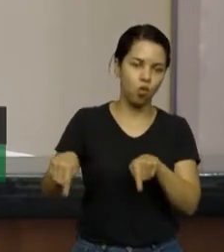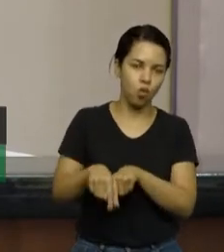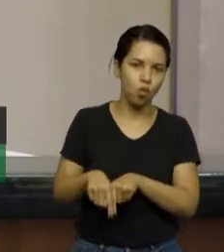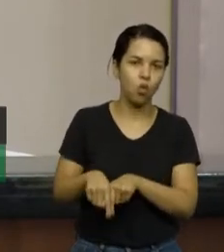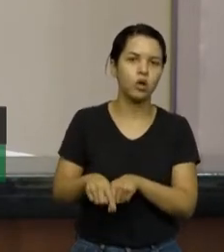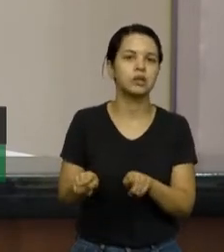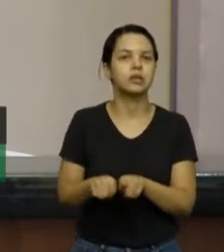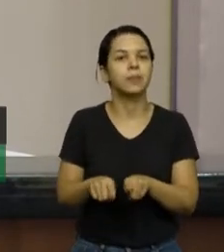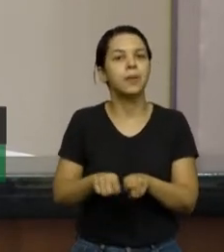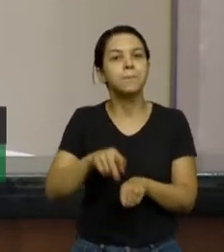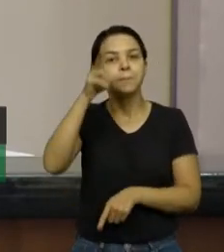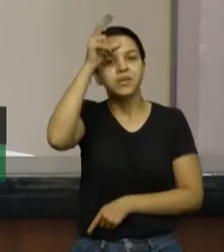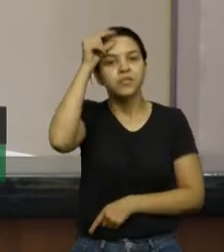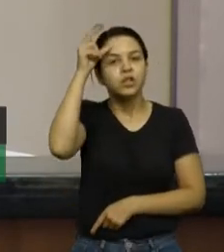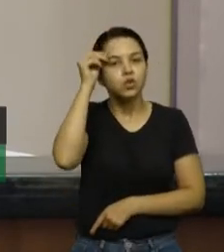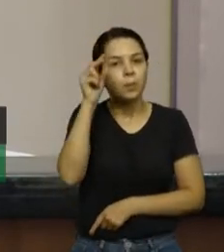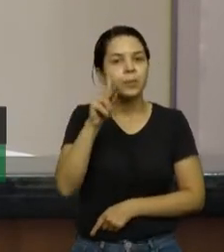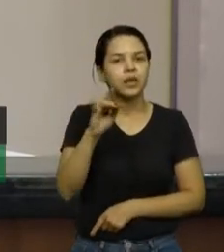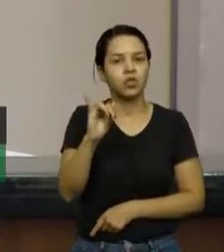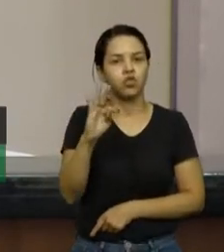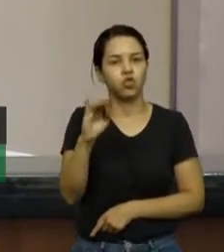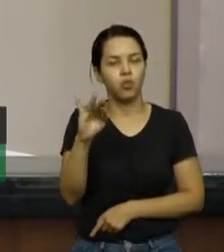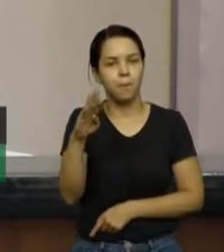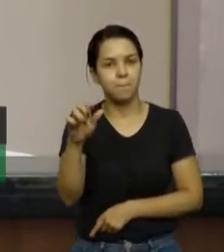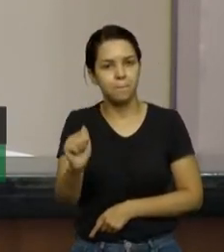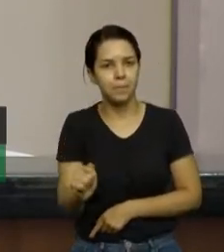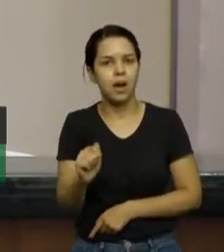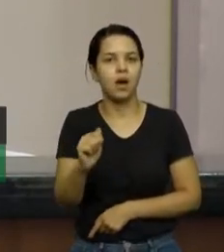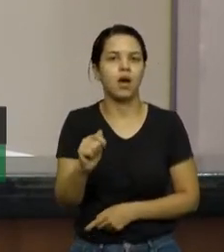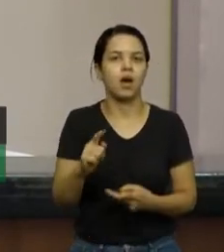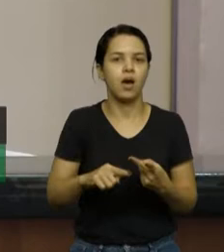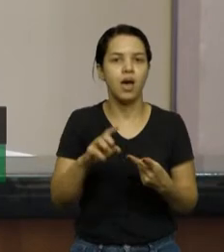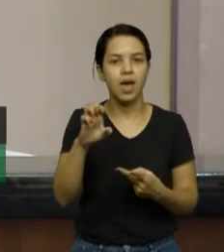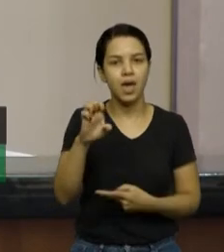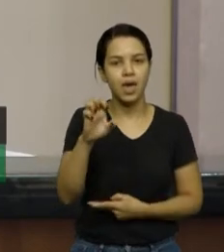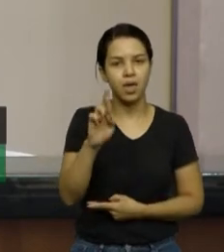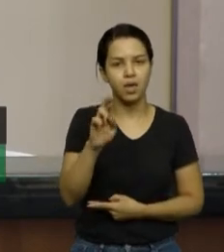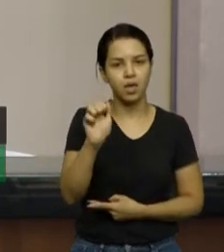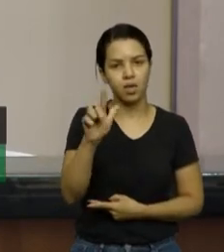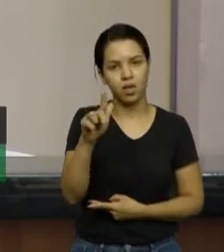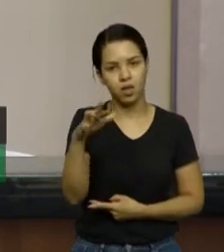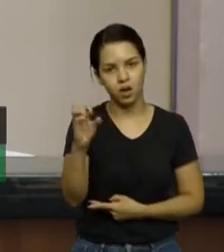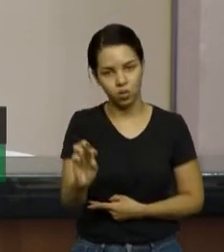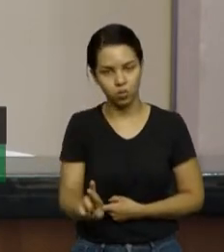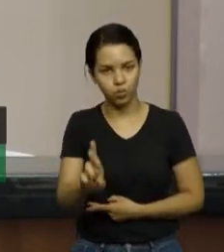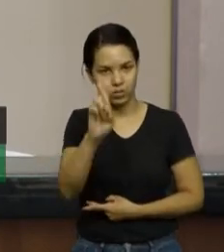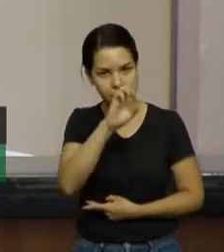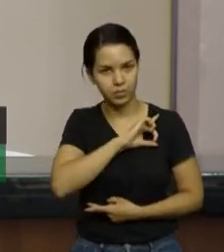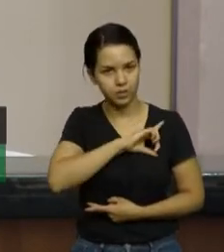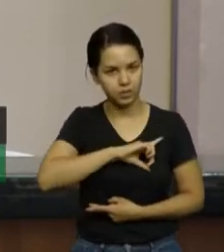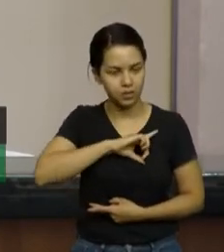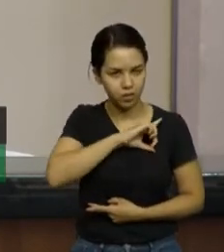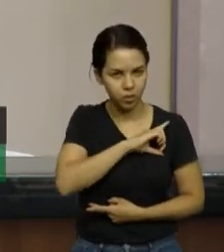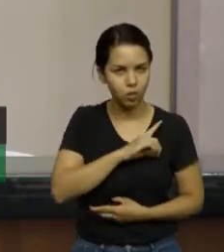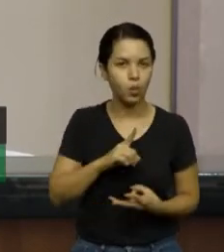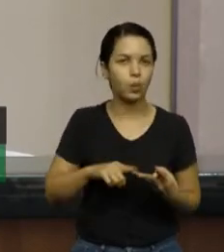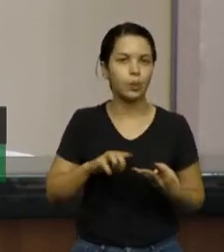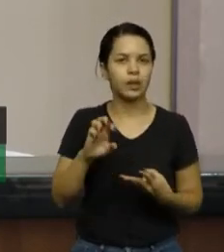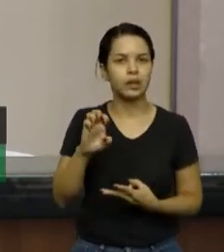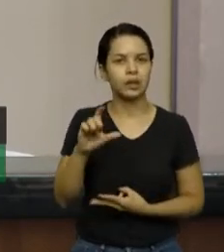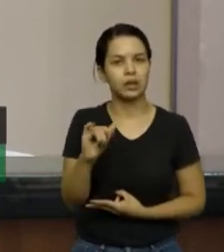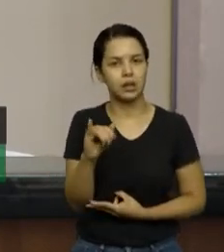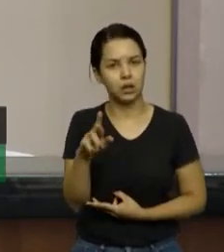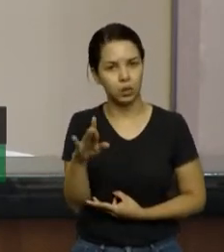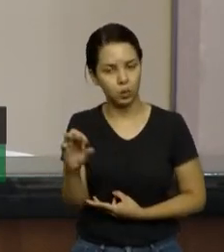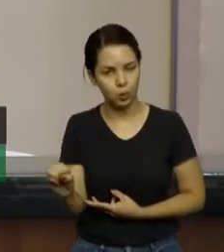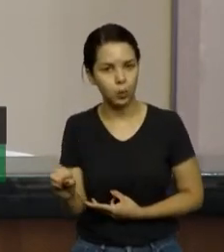Peritiba, o Heraldo Simo, responsável pela delegacia, o Lírio Veruc, que é vereador, e